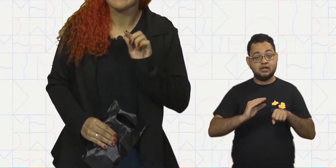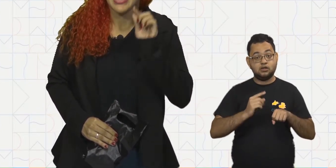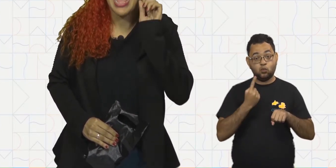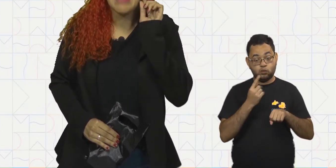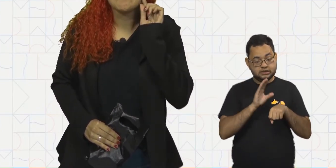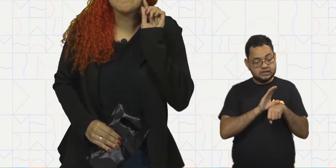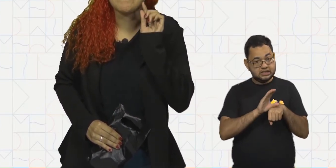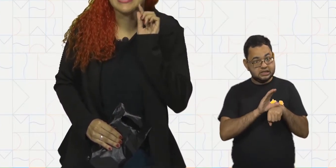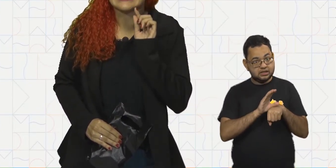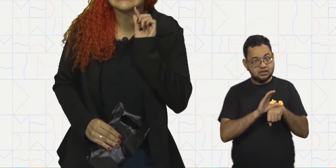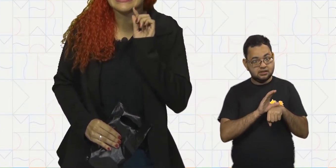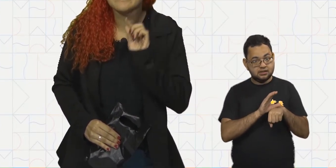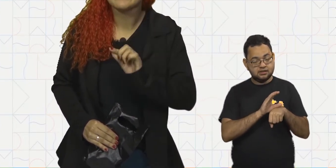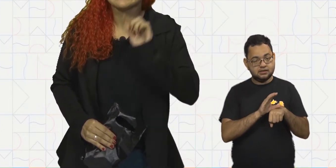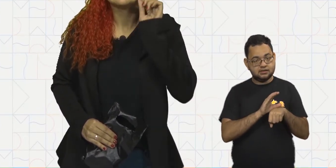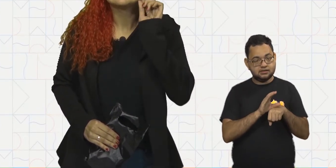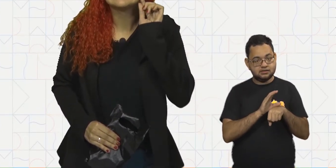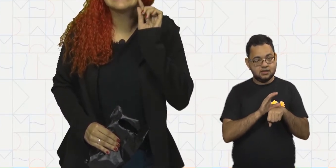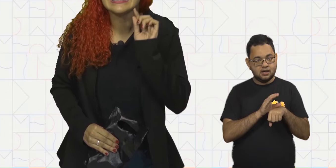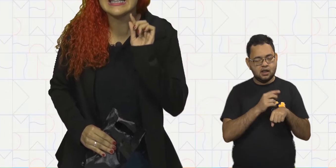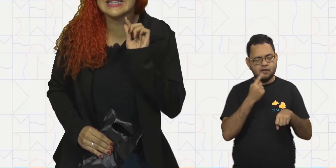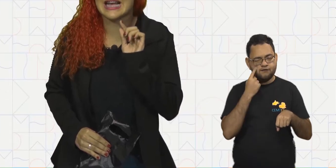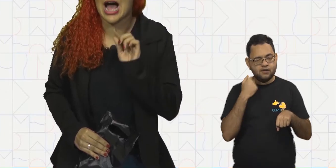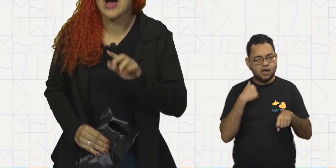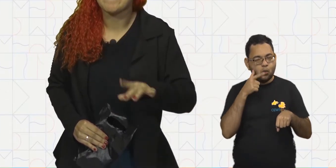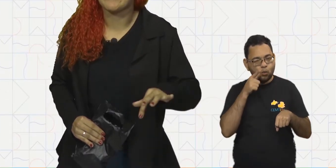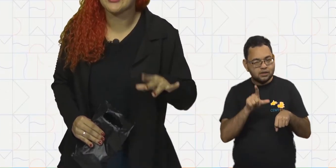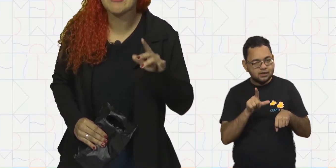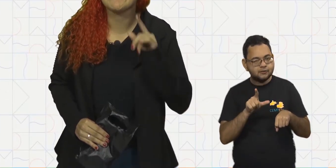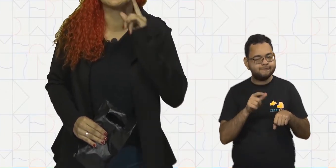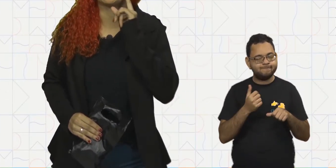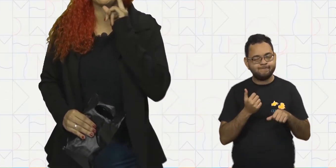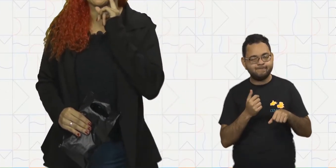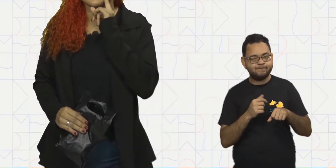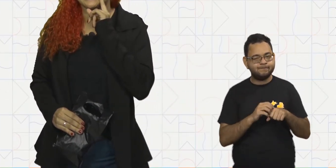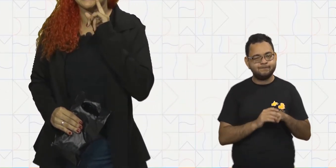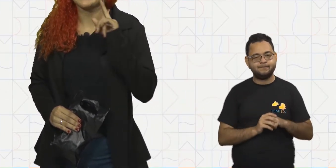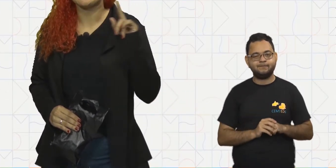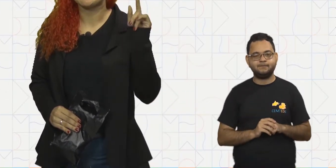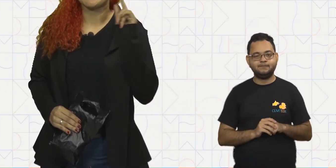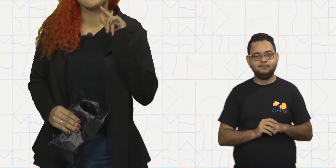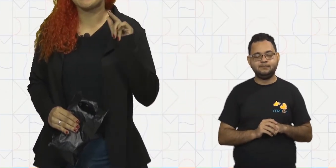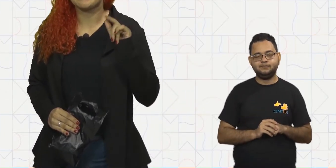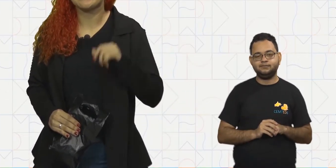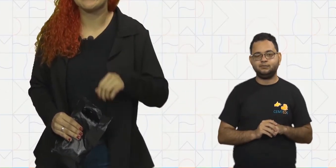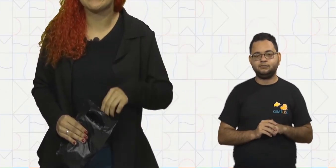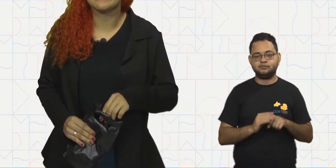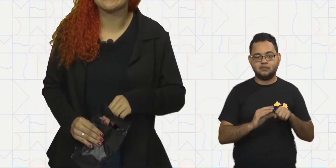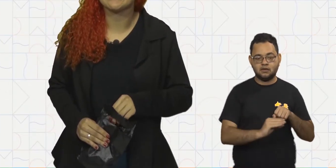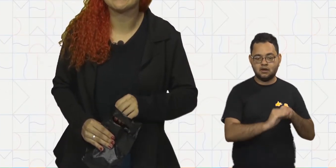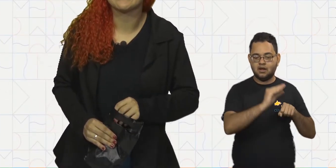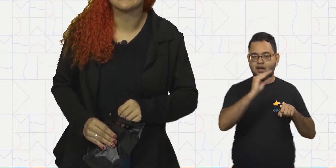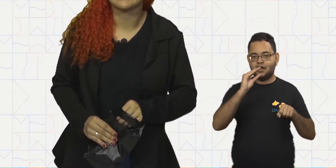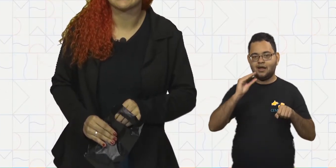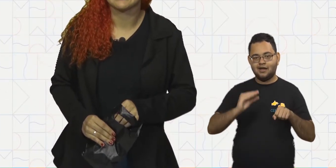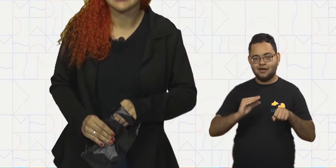sortear a peça cinza bora ver se eu vou conseguir um